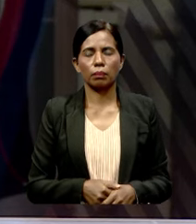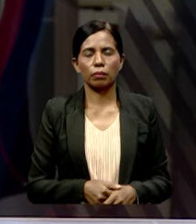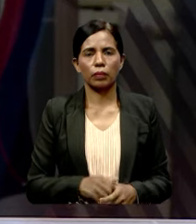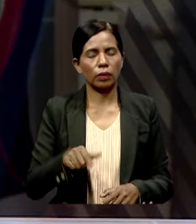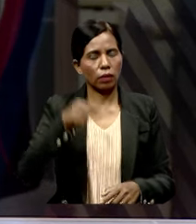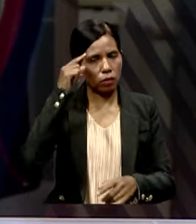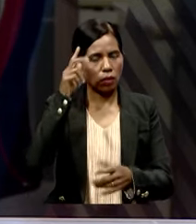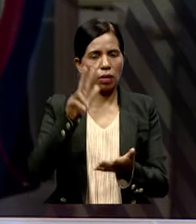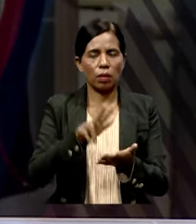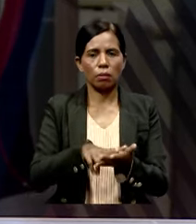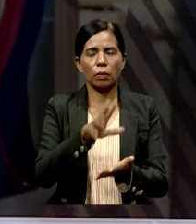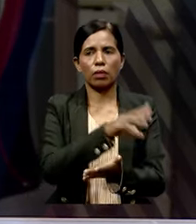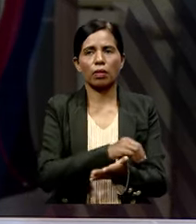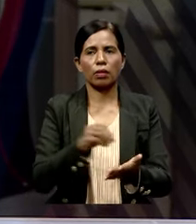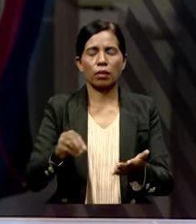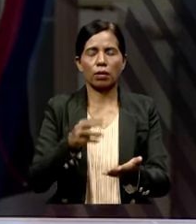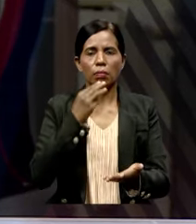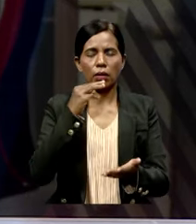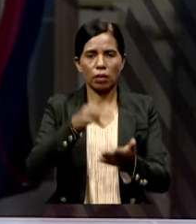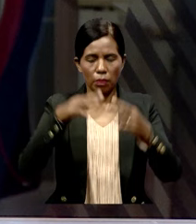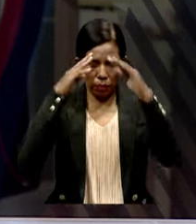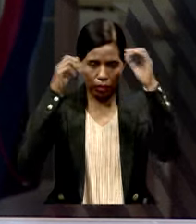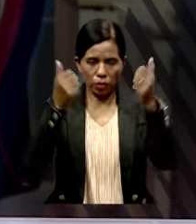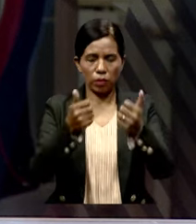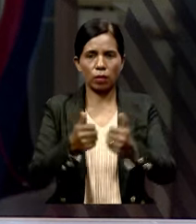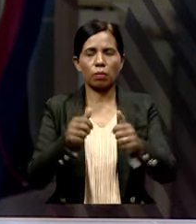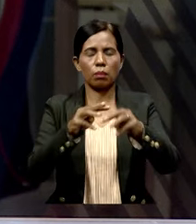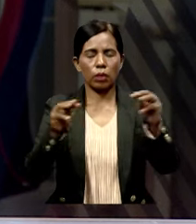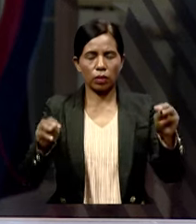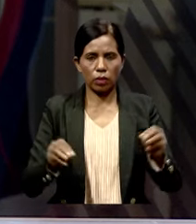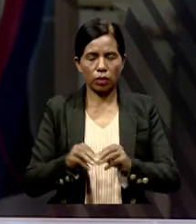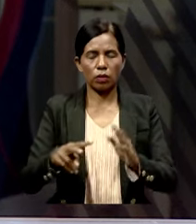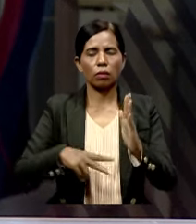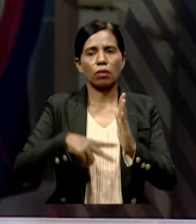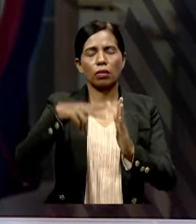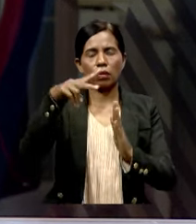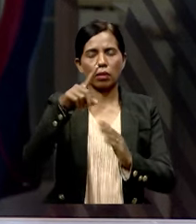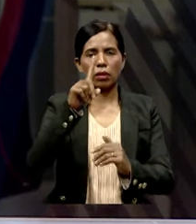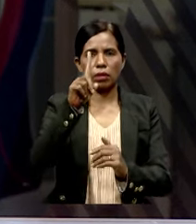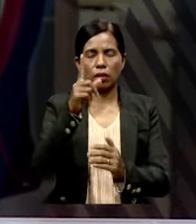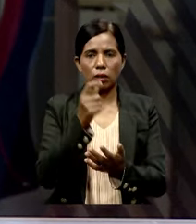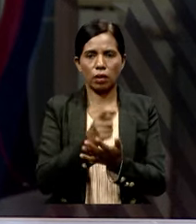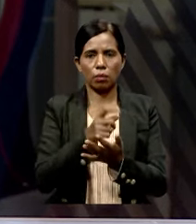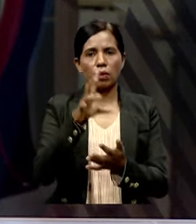Governo aprova a remuneração mensal para presidente da autoridade municipal. O valor reunido é do sítio